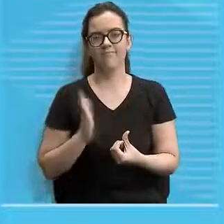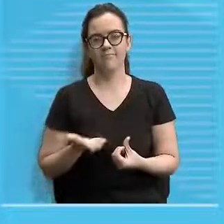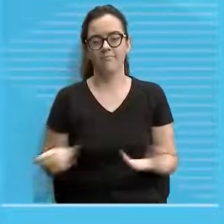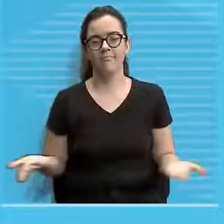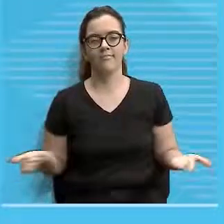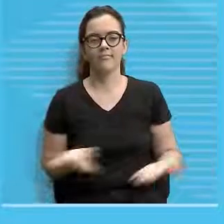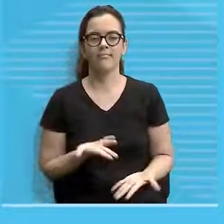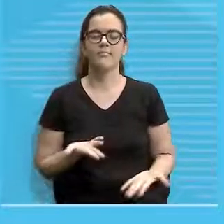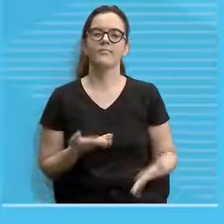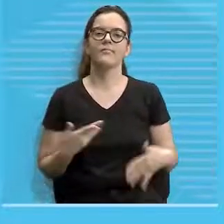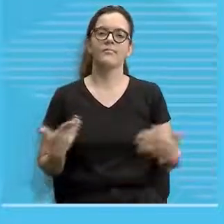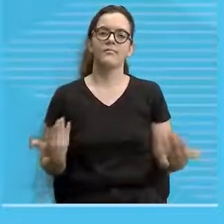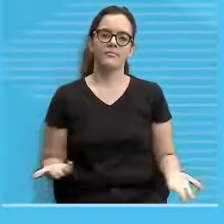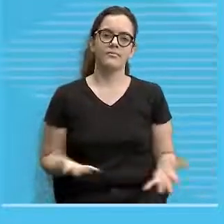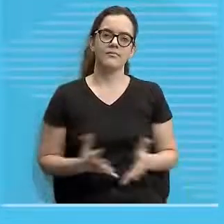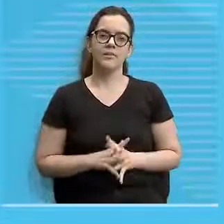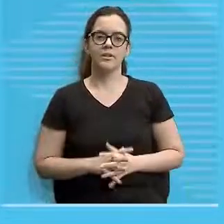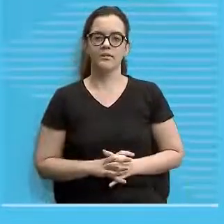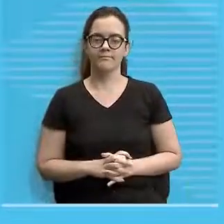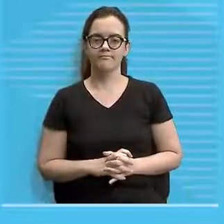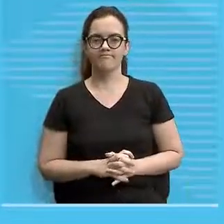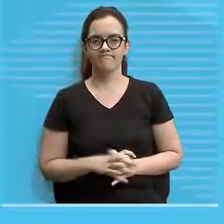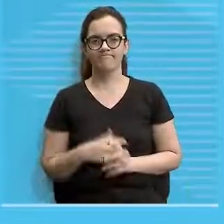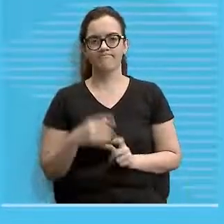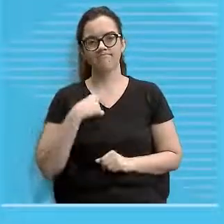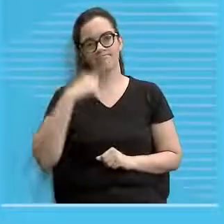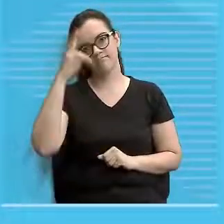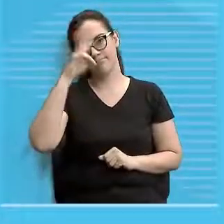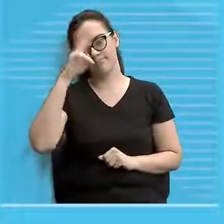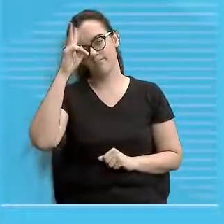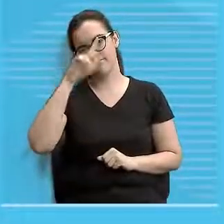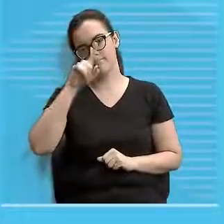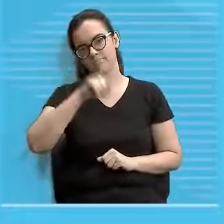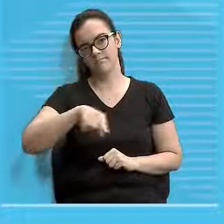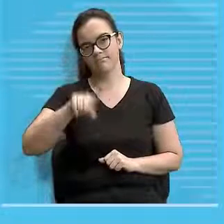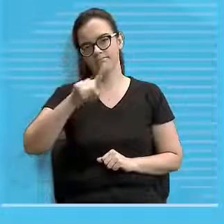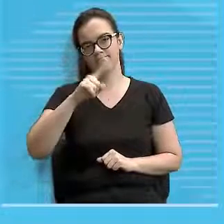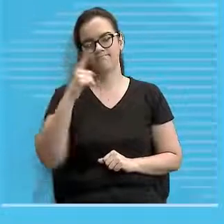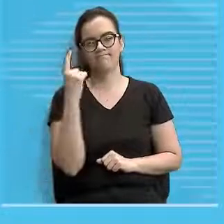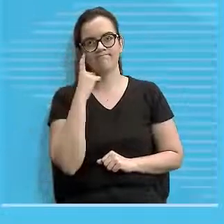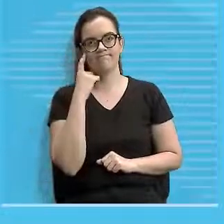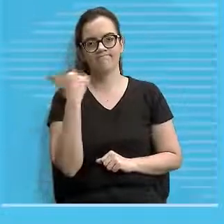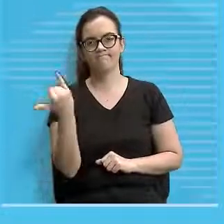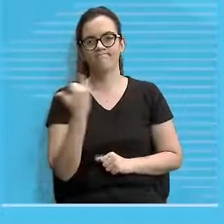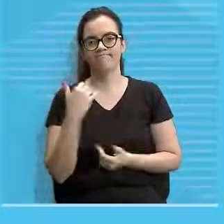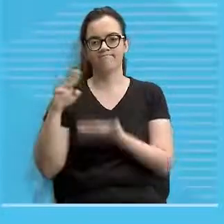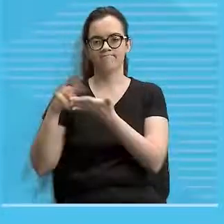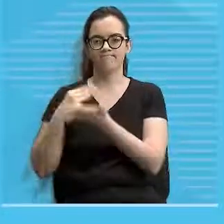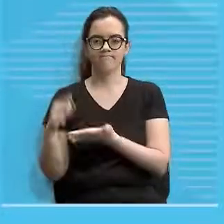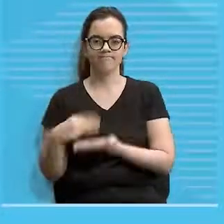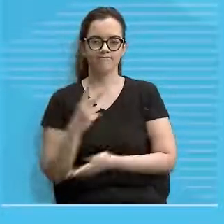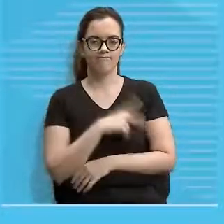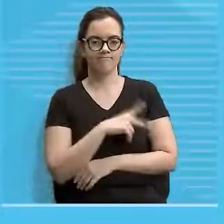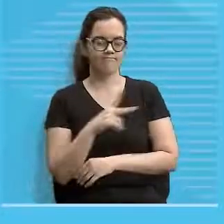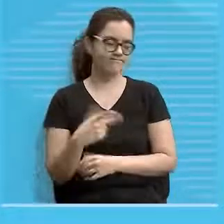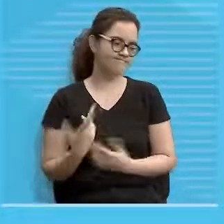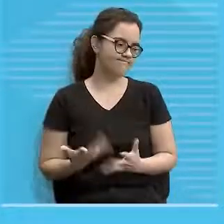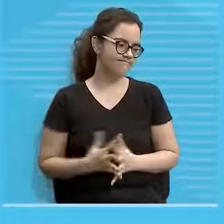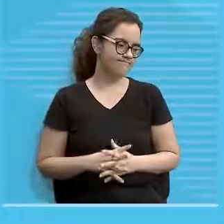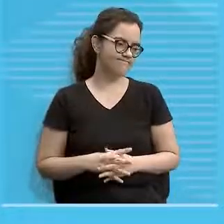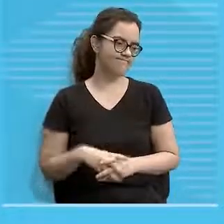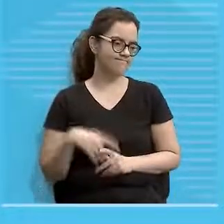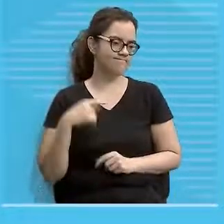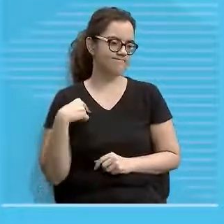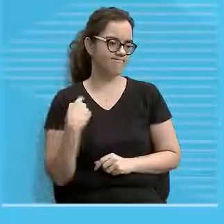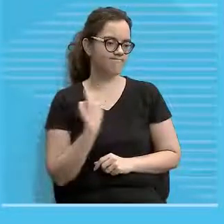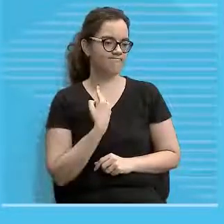sobre autogestão e eu lembro de vocês falando, né? Olha, professora, a gente